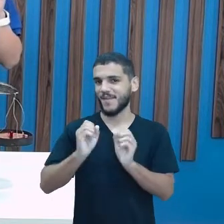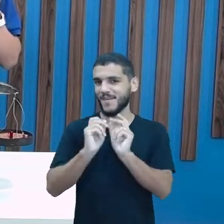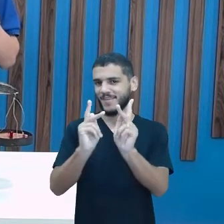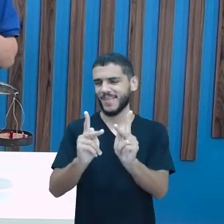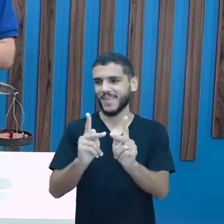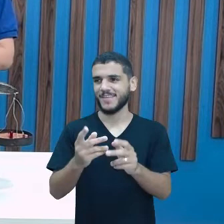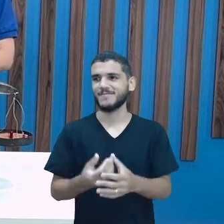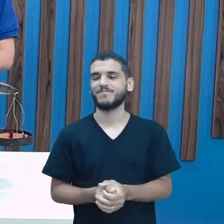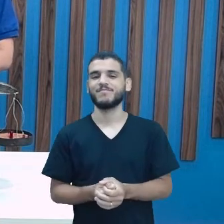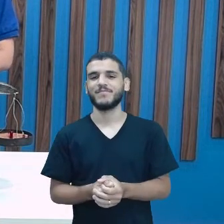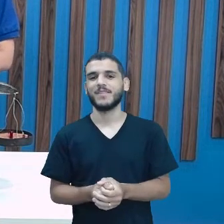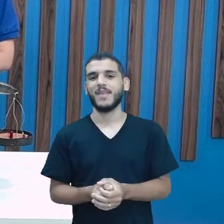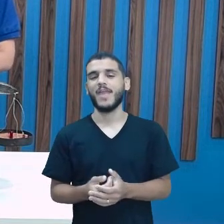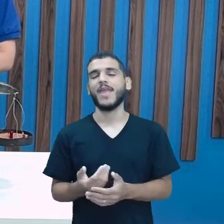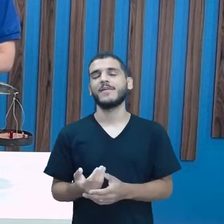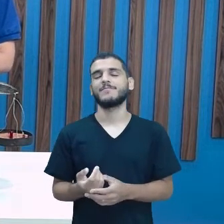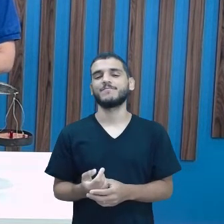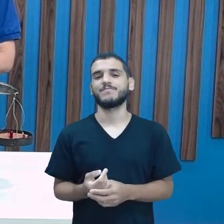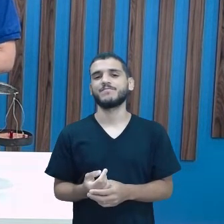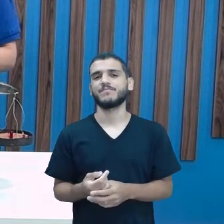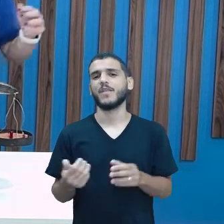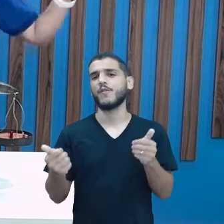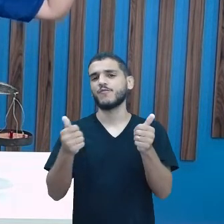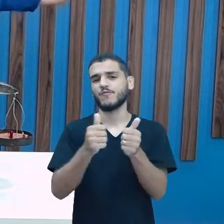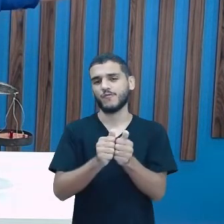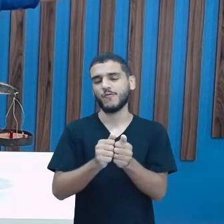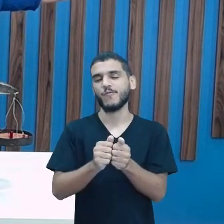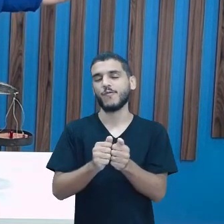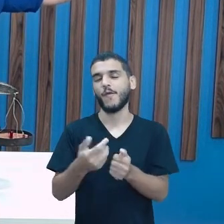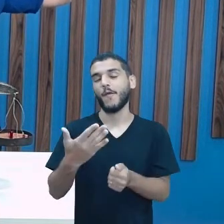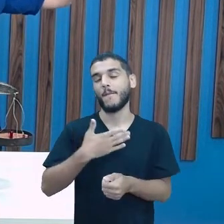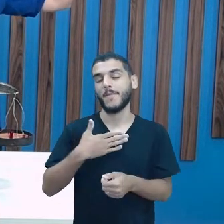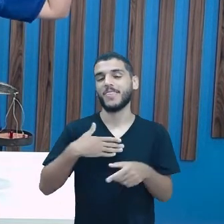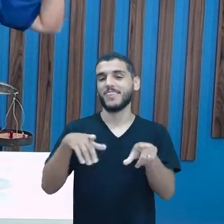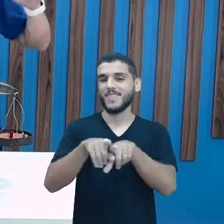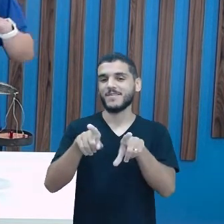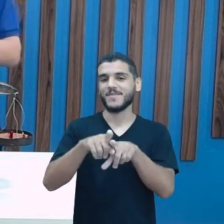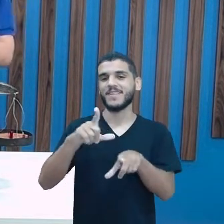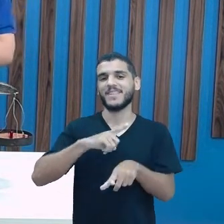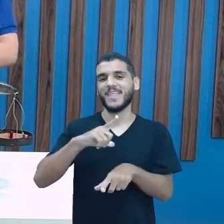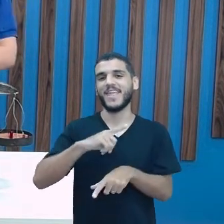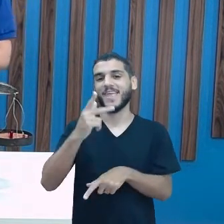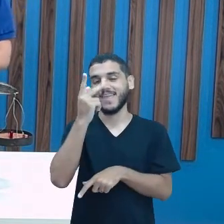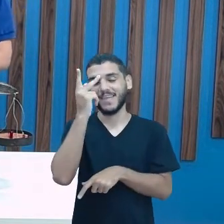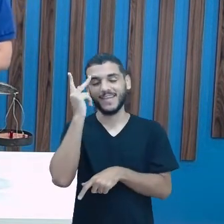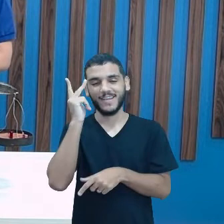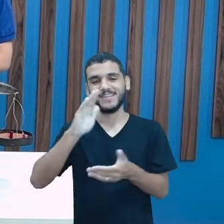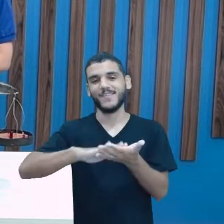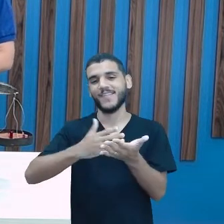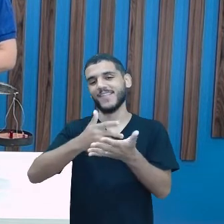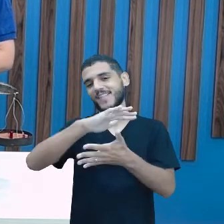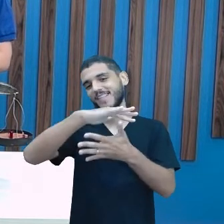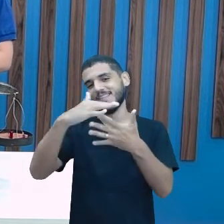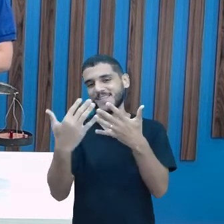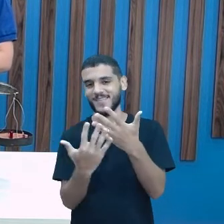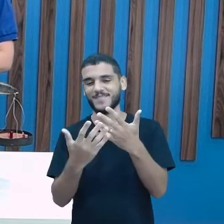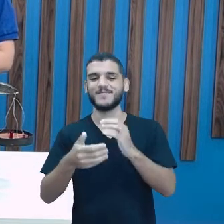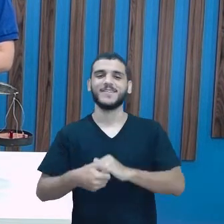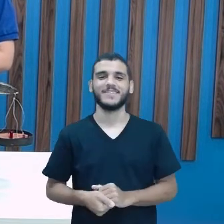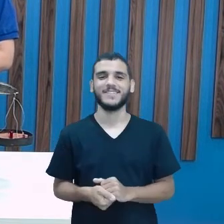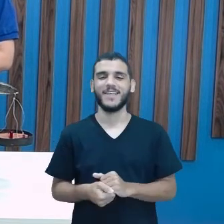conto com a presença de todos vocês. Comigo também aqui, ó, no cantinho da tela, a presença de Clisman, nosso intérprete de